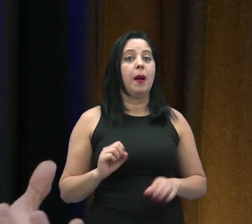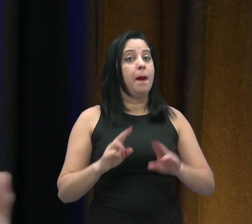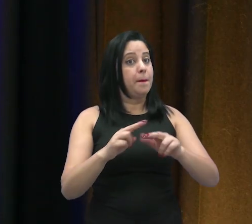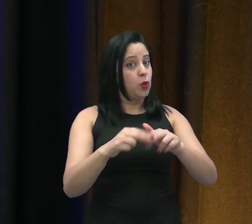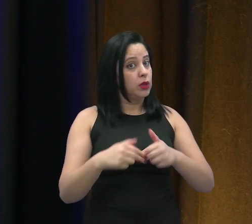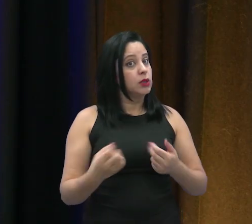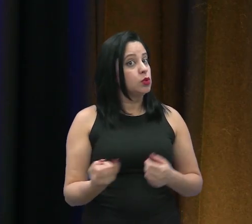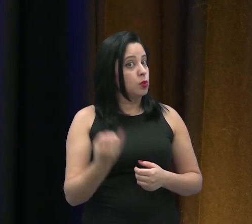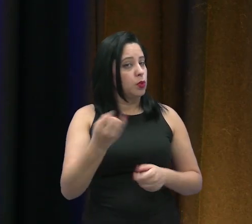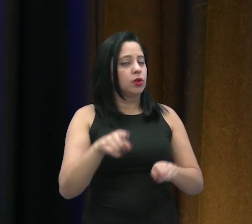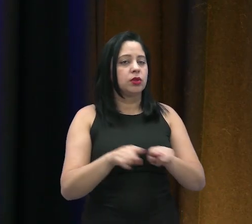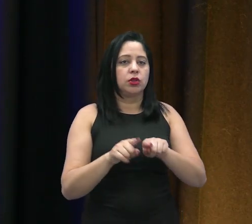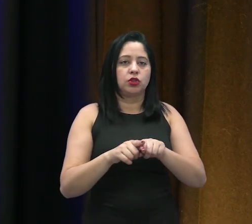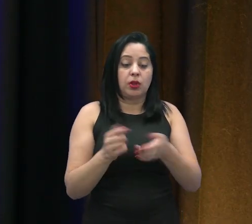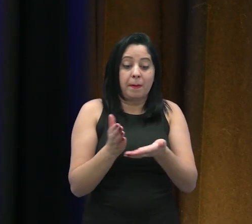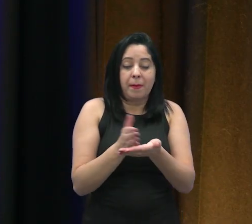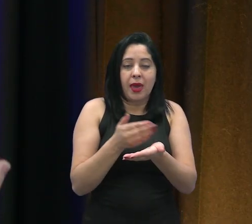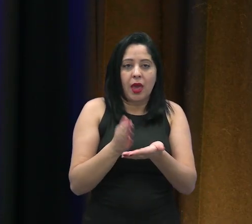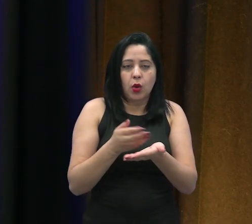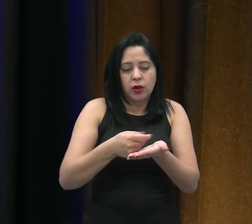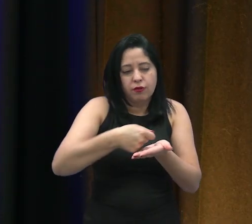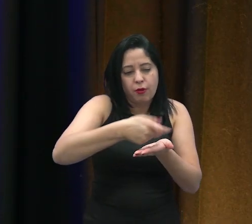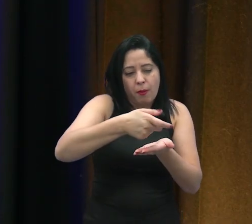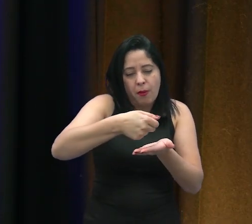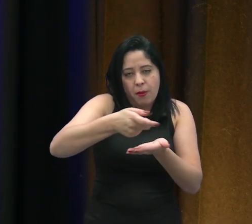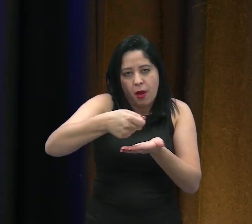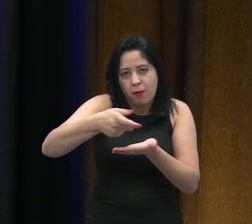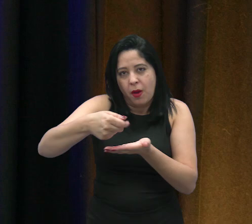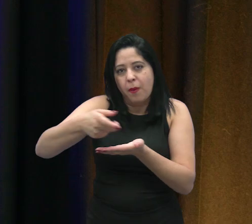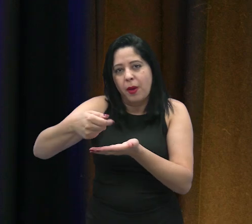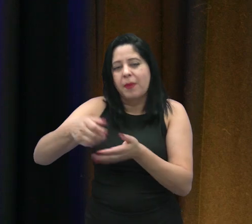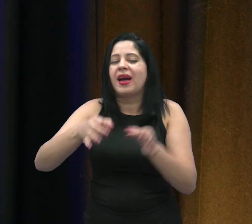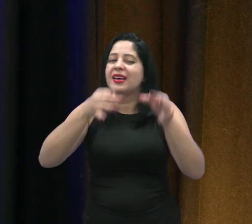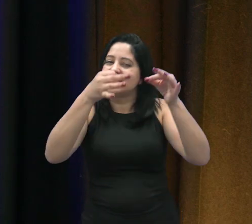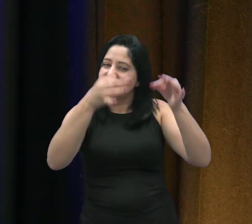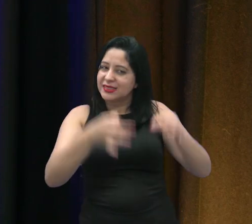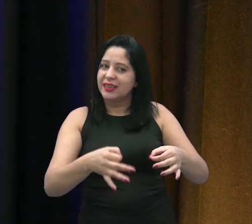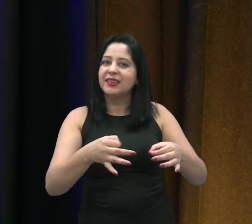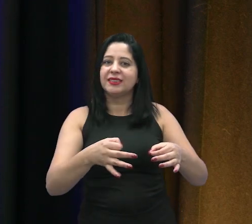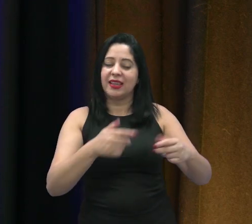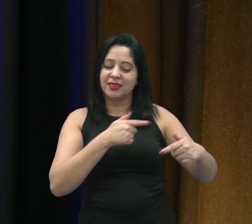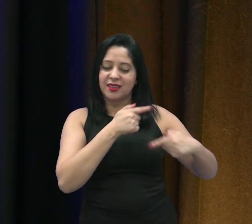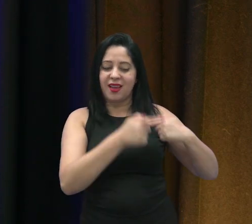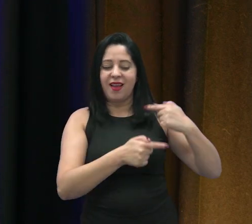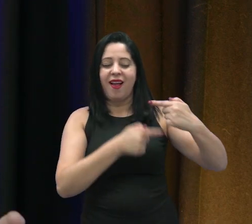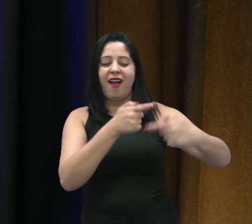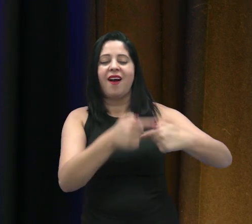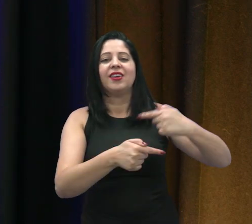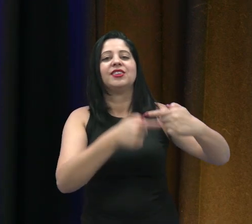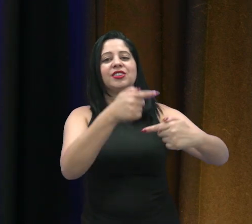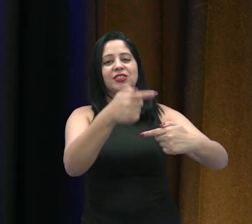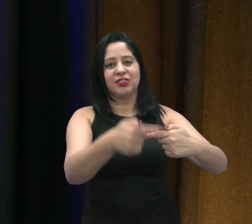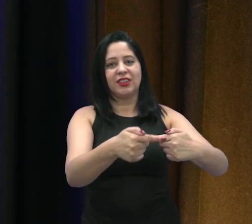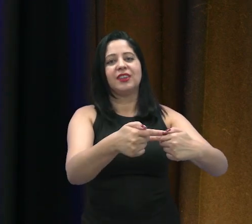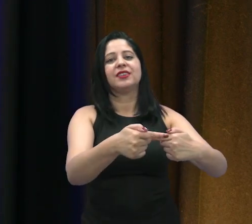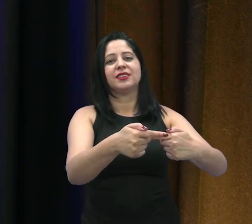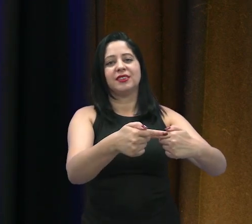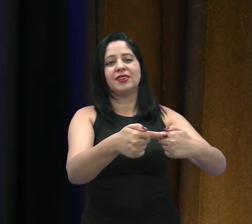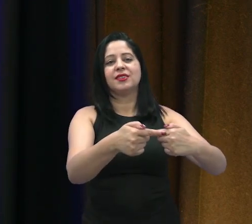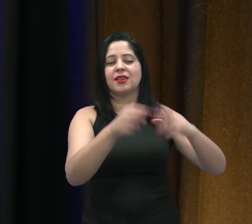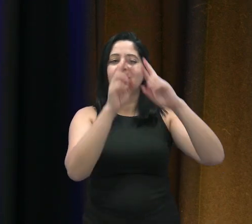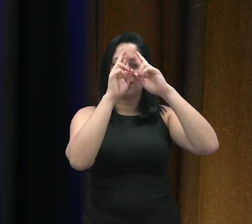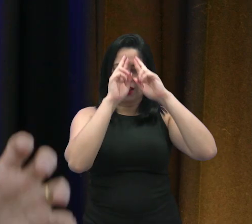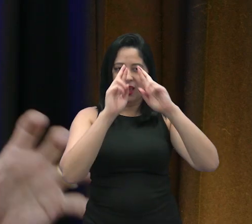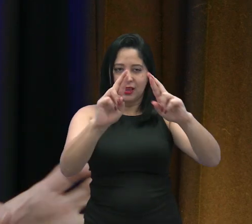cartilhas educacionais, né, mostrando toda essa diferença, você com certeza cria uma geração que tenha muito